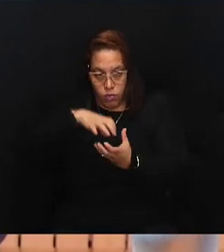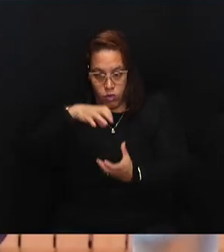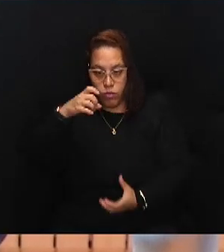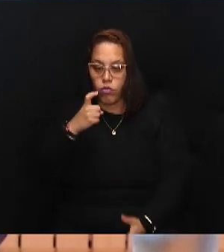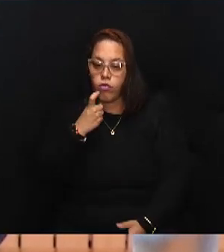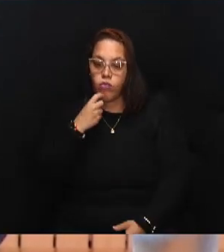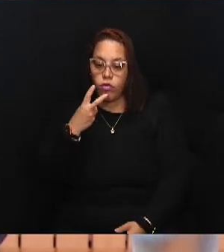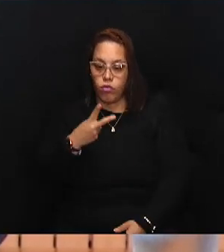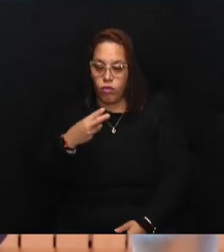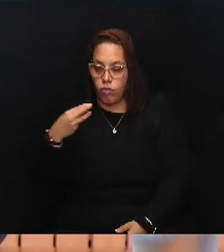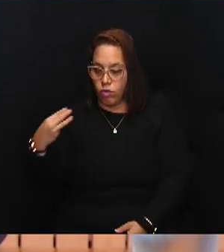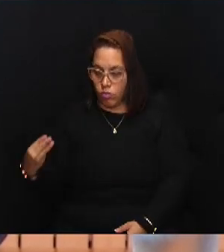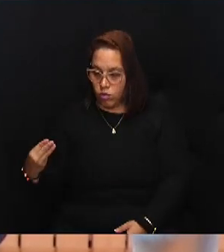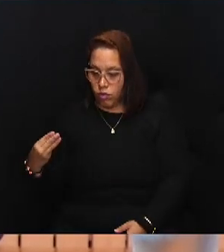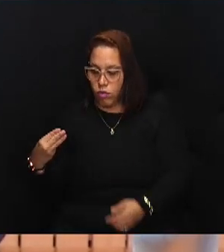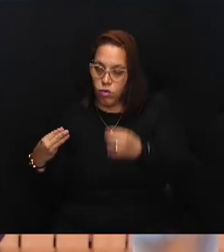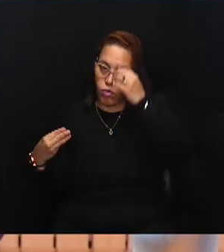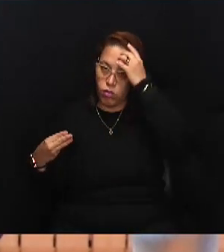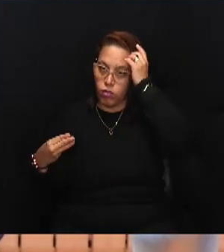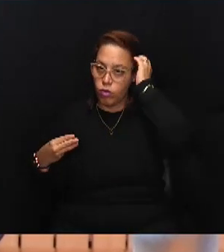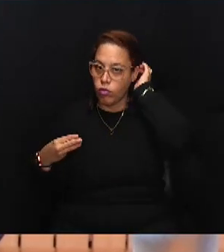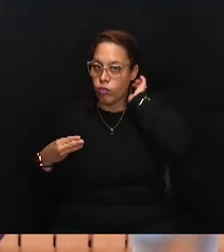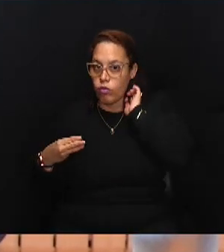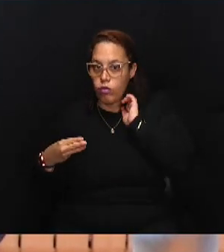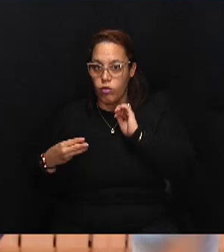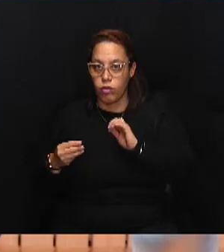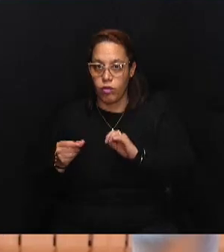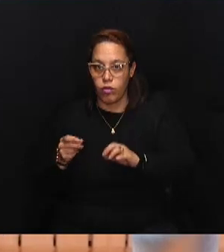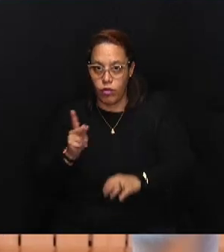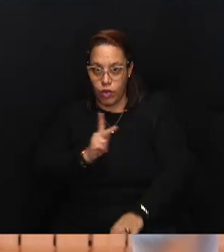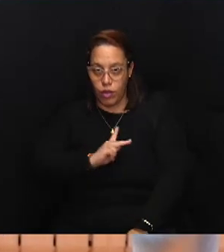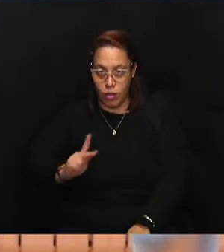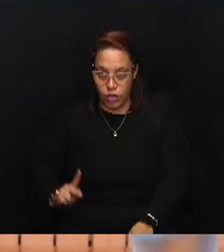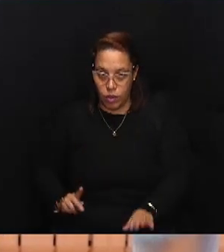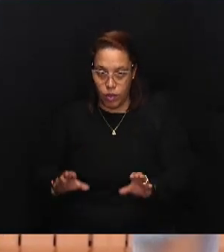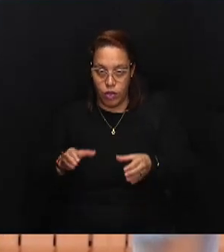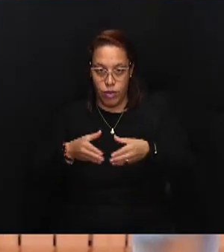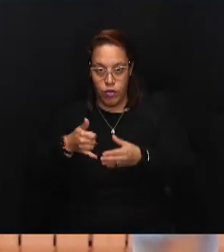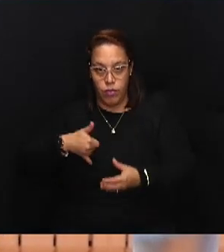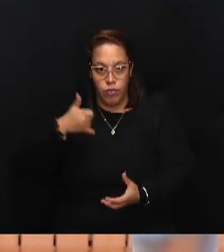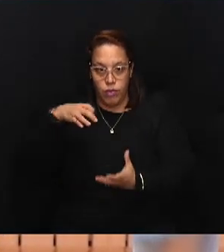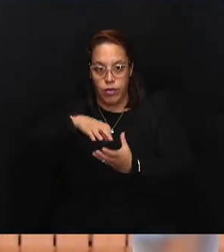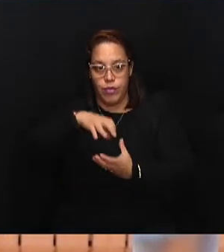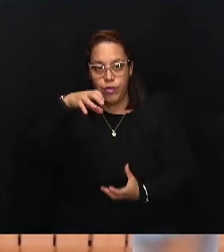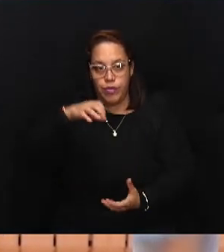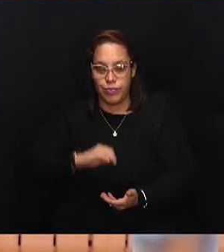Campinas 23, presidente da Comissão de Idosos. Vamos lá.